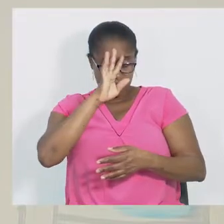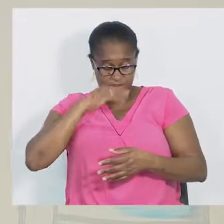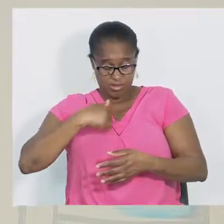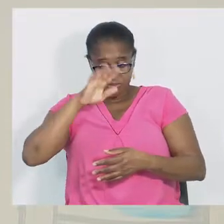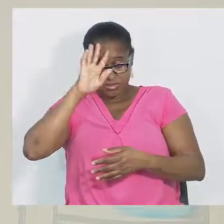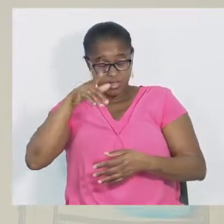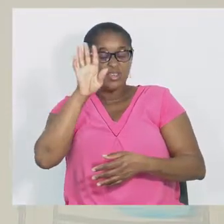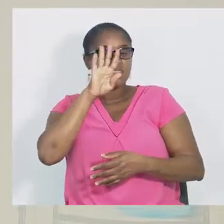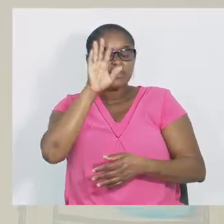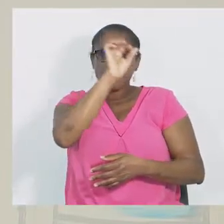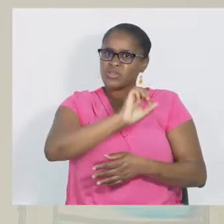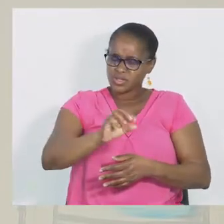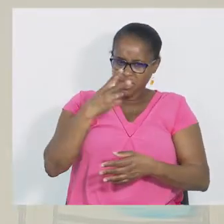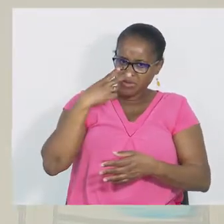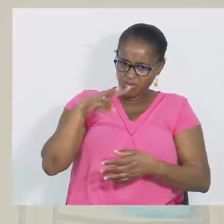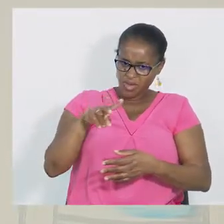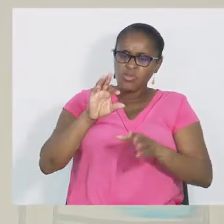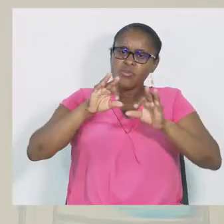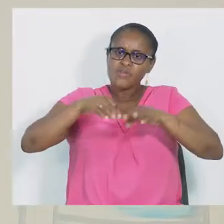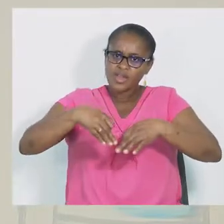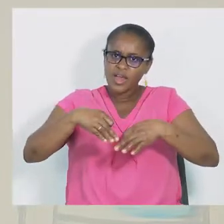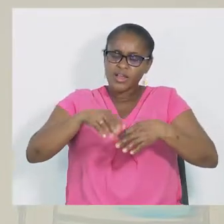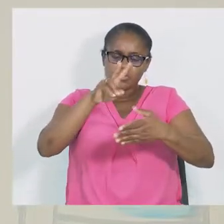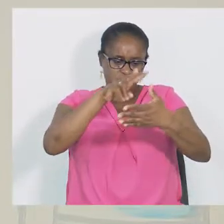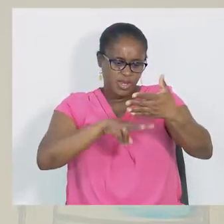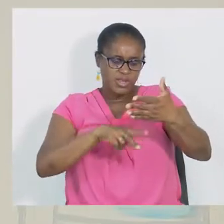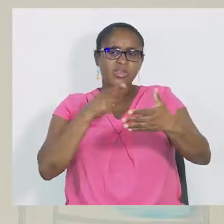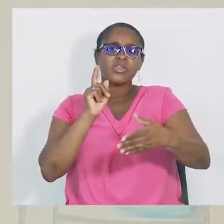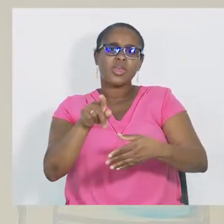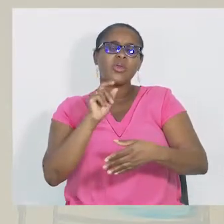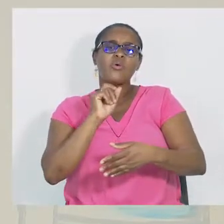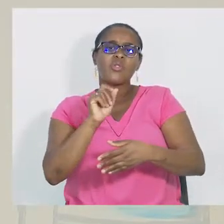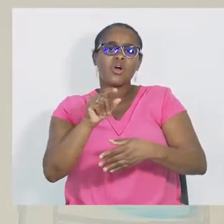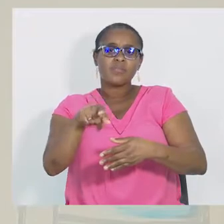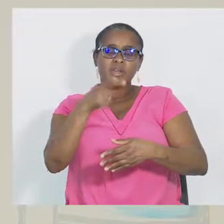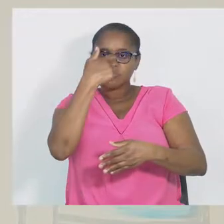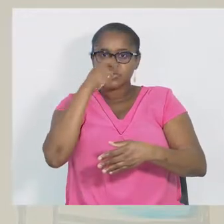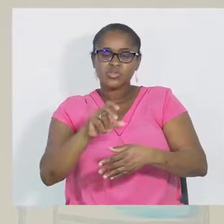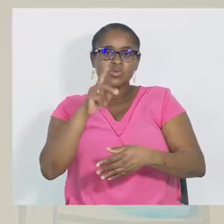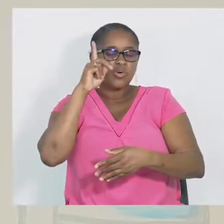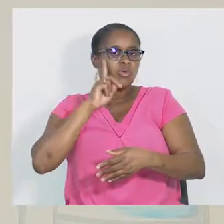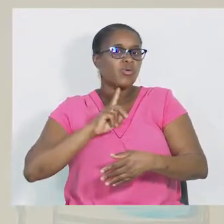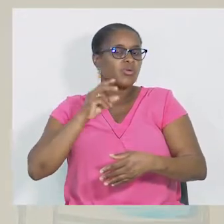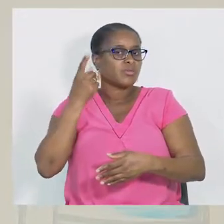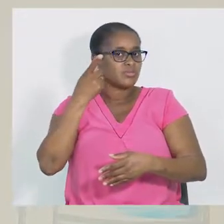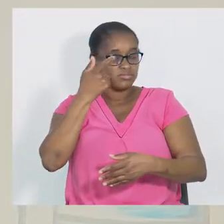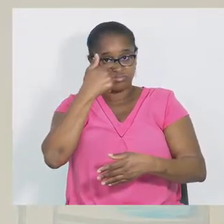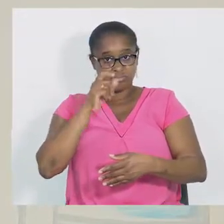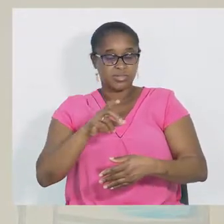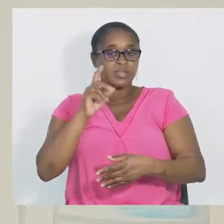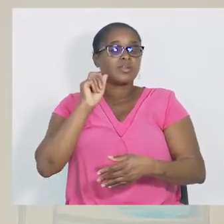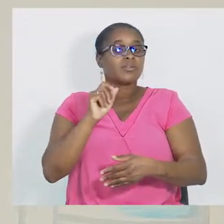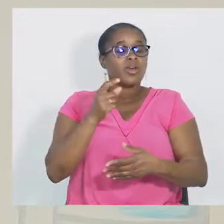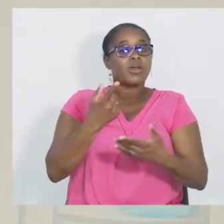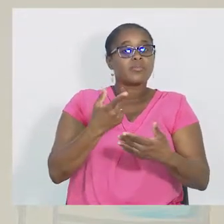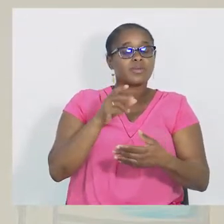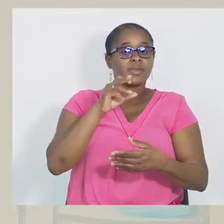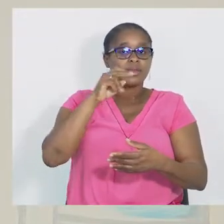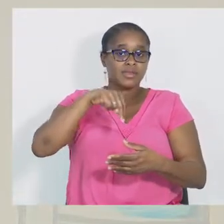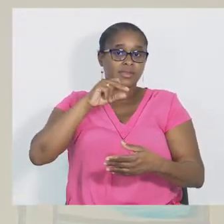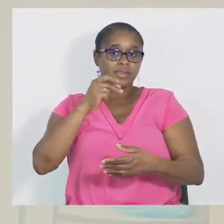mas teve que voltar, não é? E a Tilaia gosta de contar essas coisas para as crianças, essas histórias, as